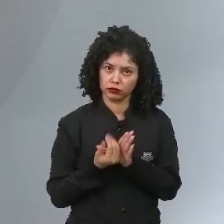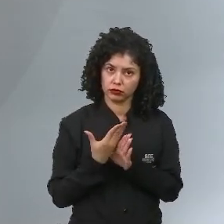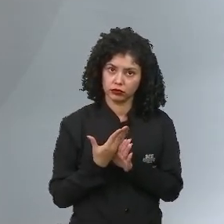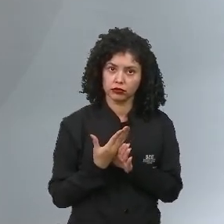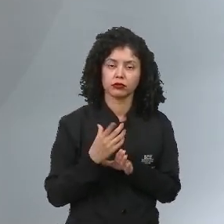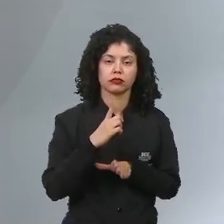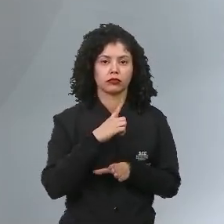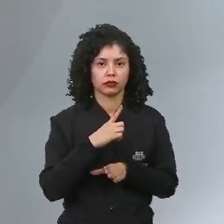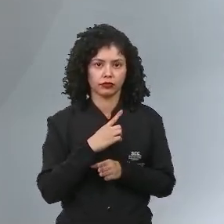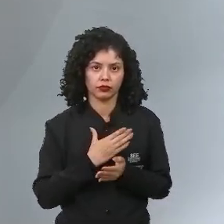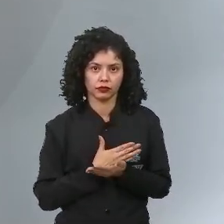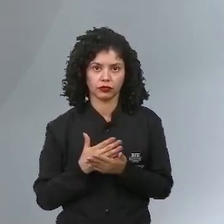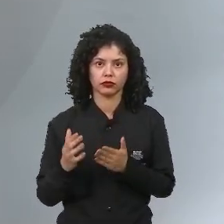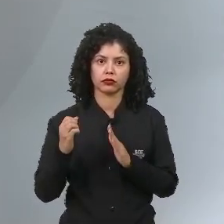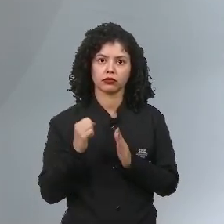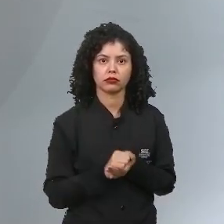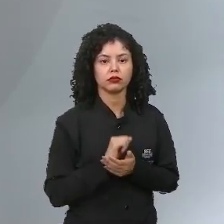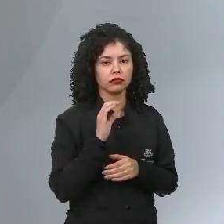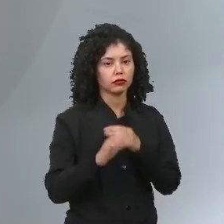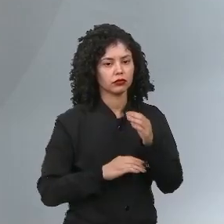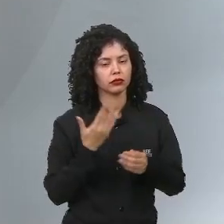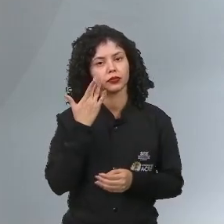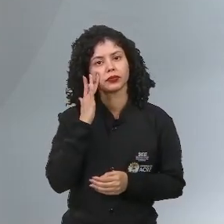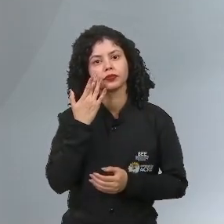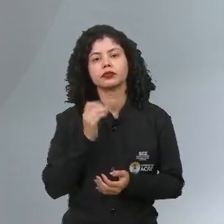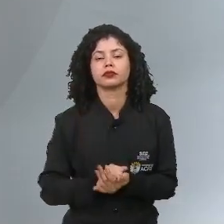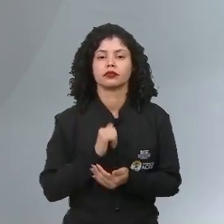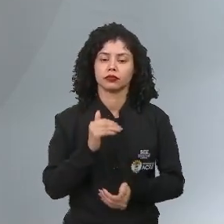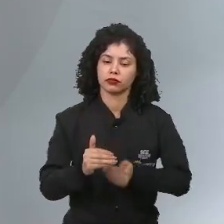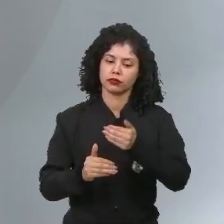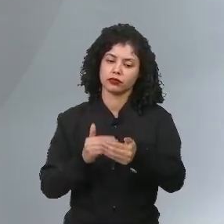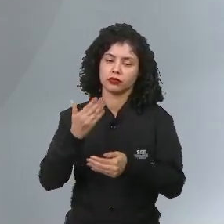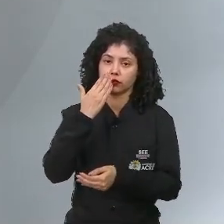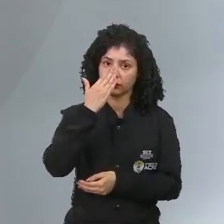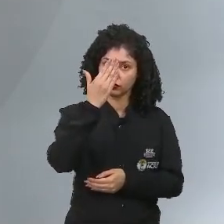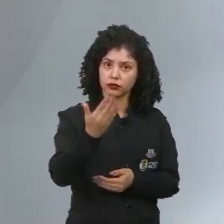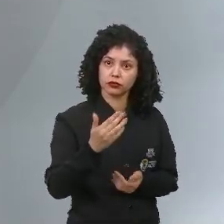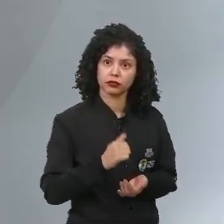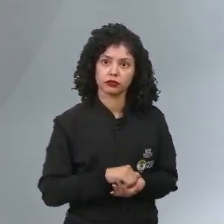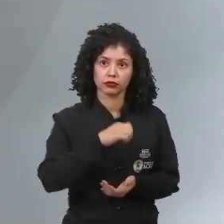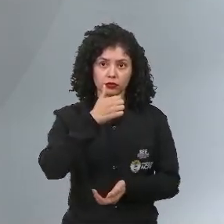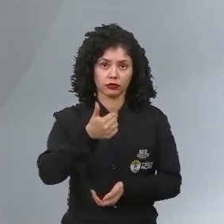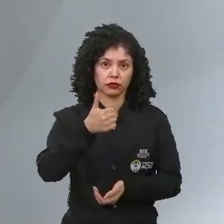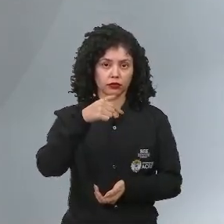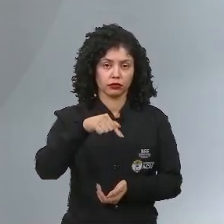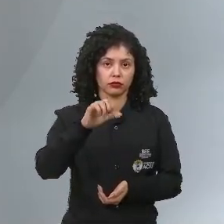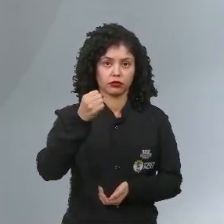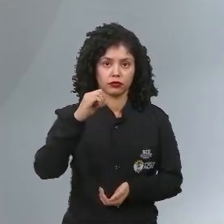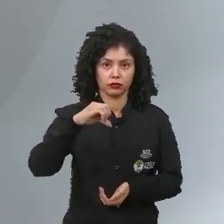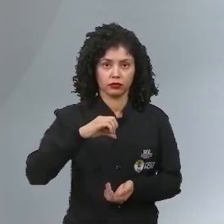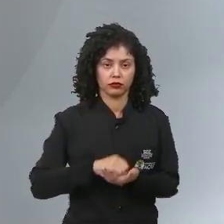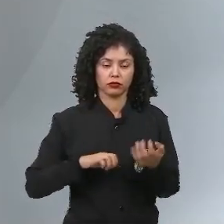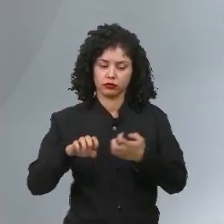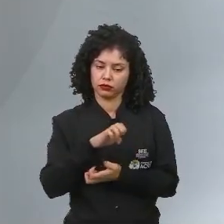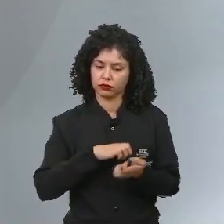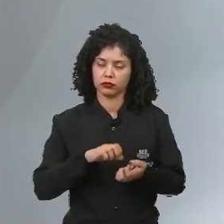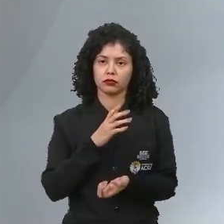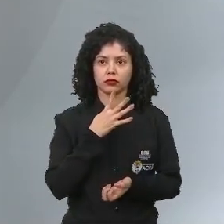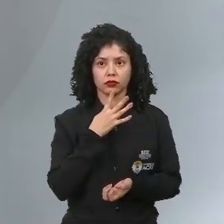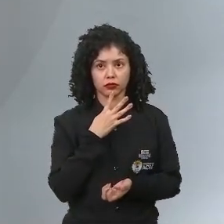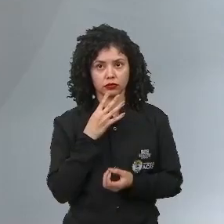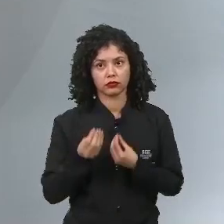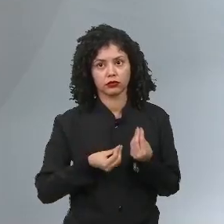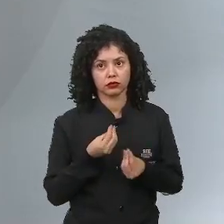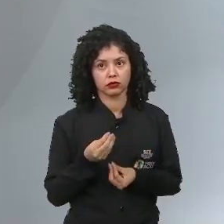lucros que se tinha no início do ciclo do ouro. E isso vai desencadear lá na frente, em 1789, uma revolta que é conhecida